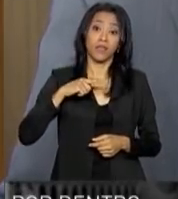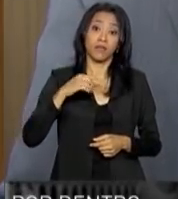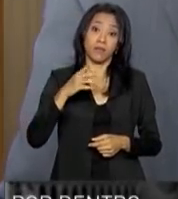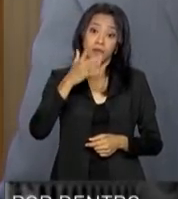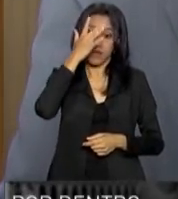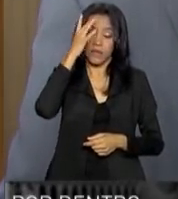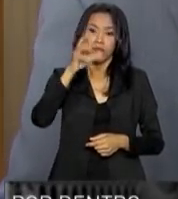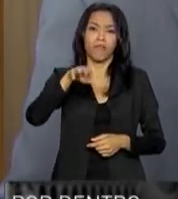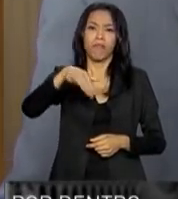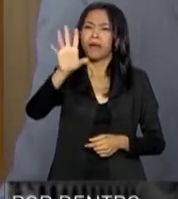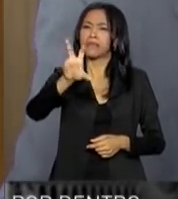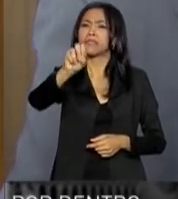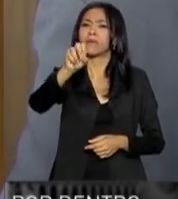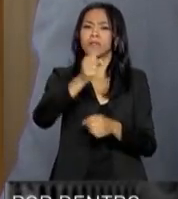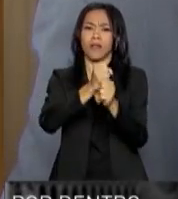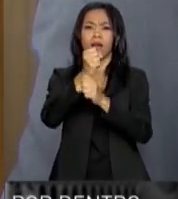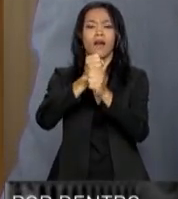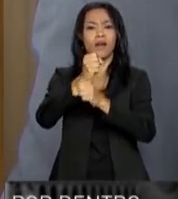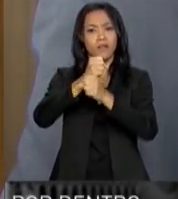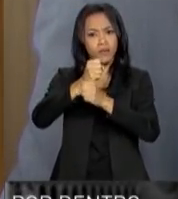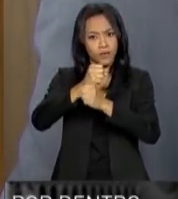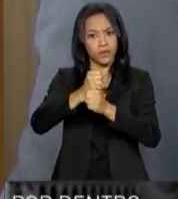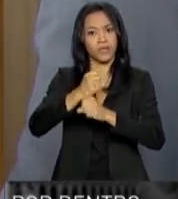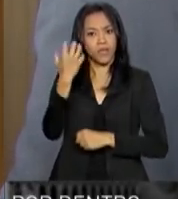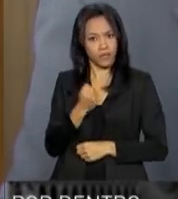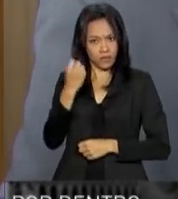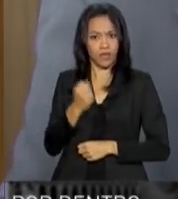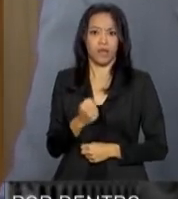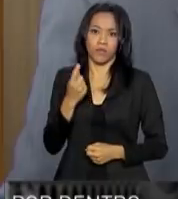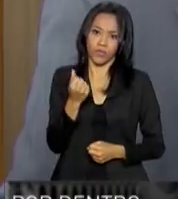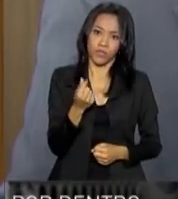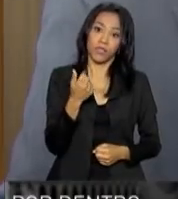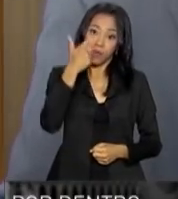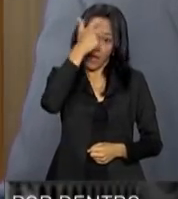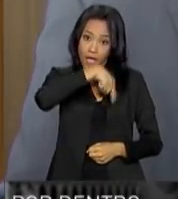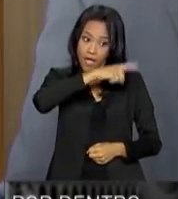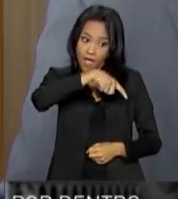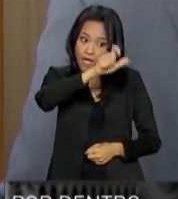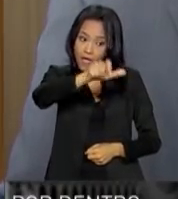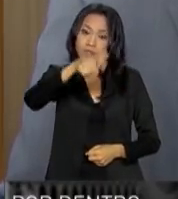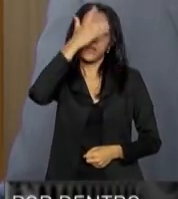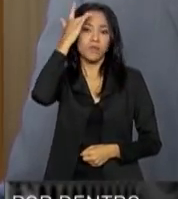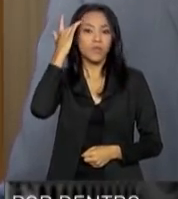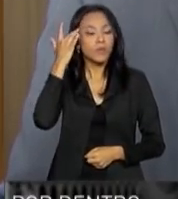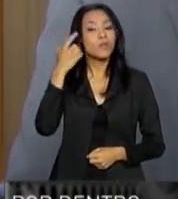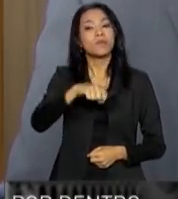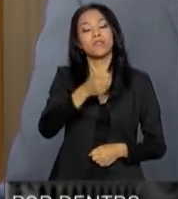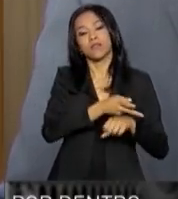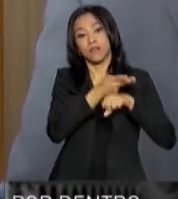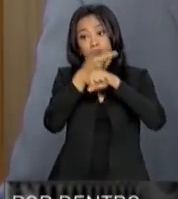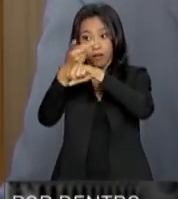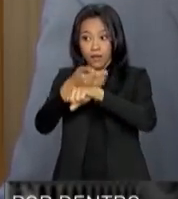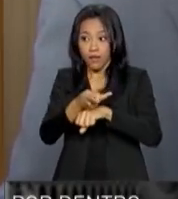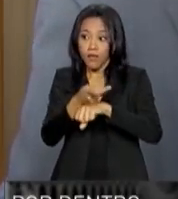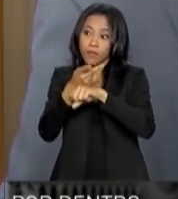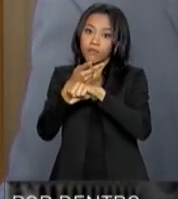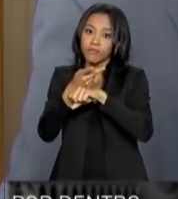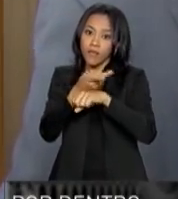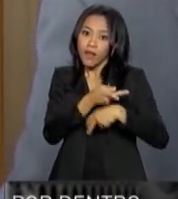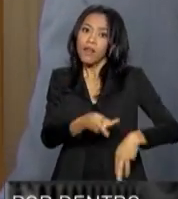mantidos então esses beneficiários algumas vezes eles precisam levar algum novo documento para o inss pra